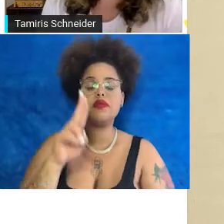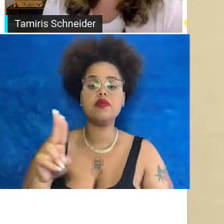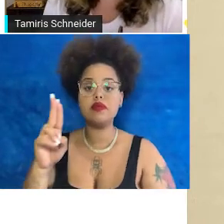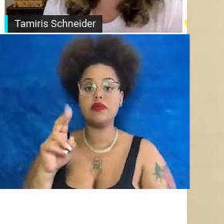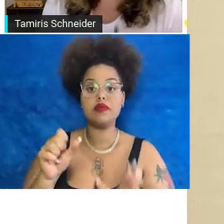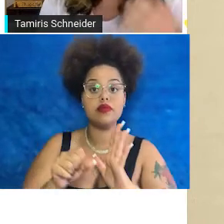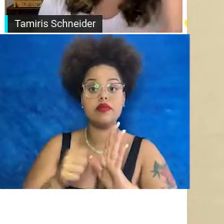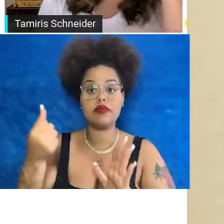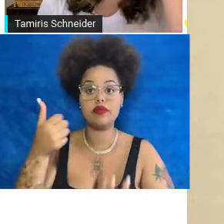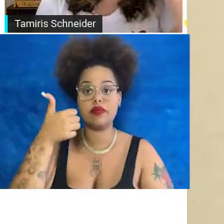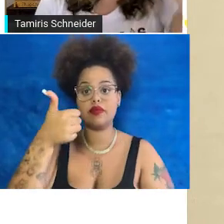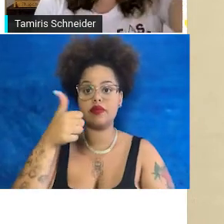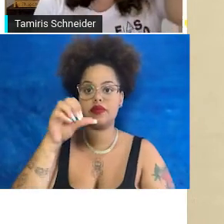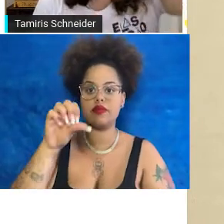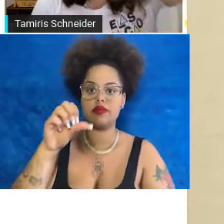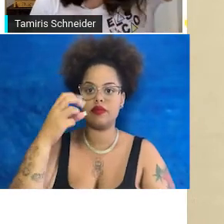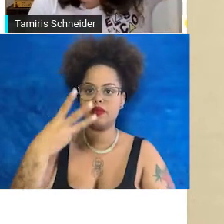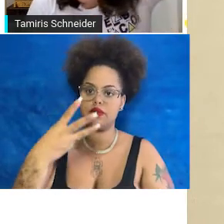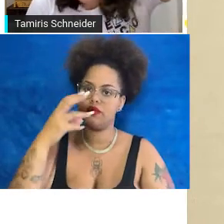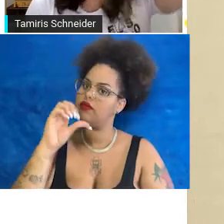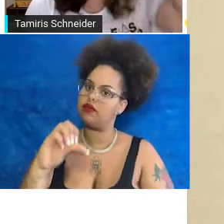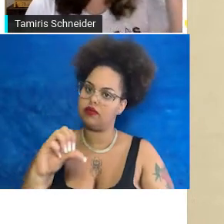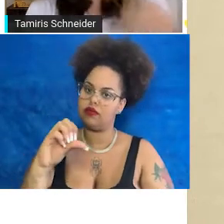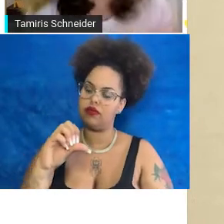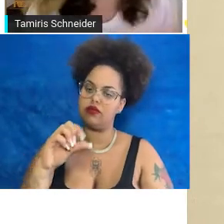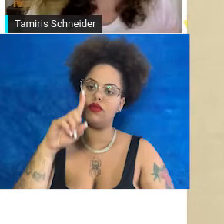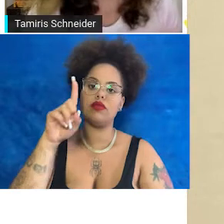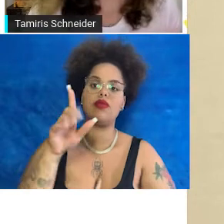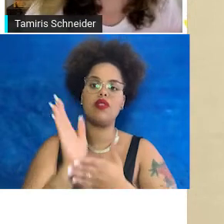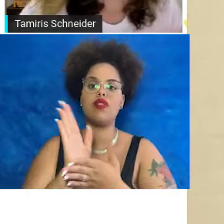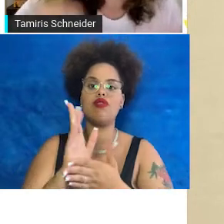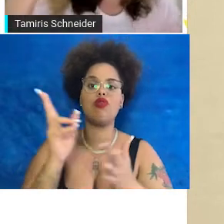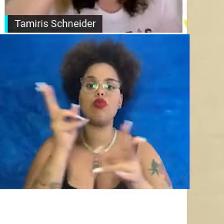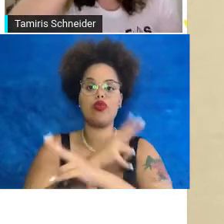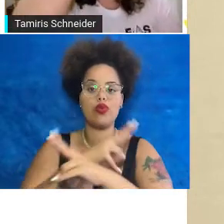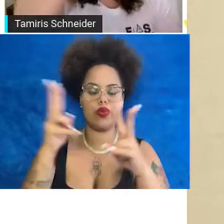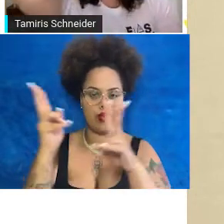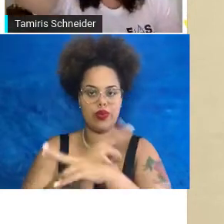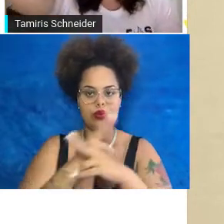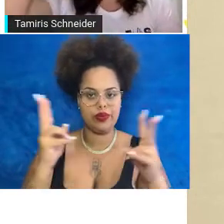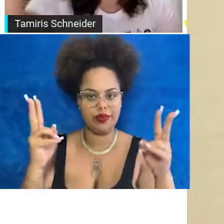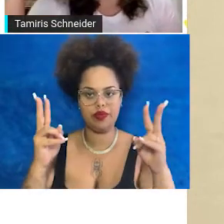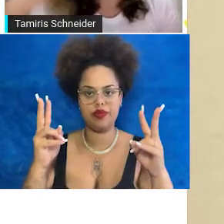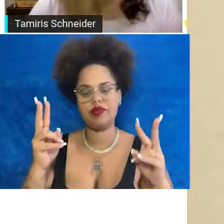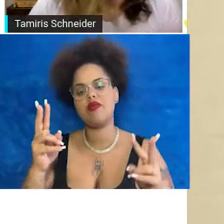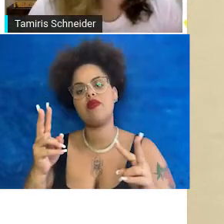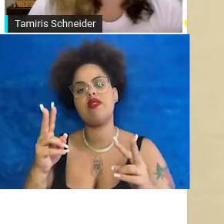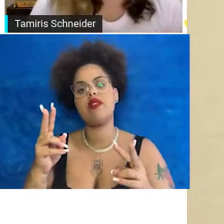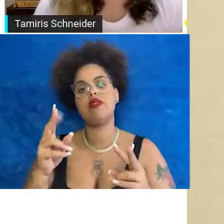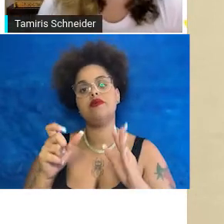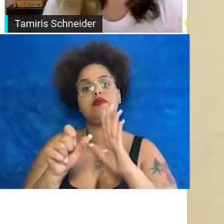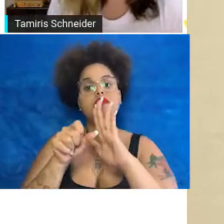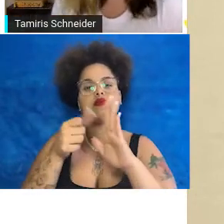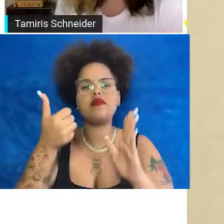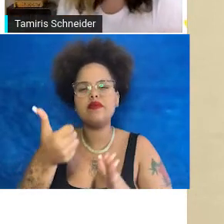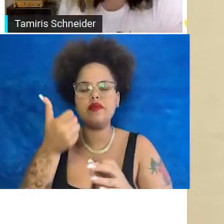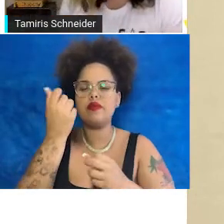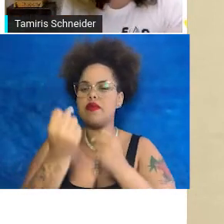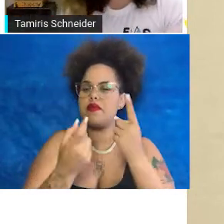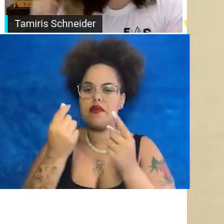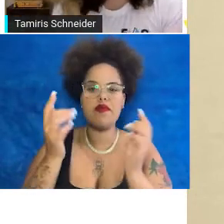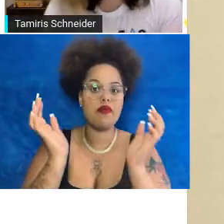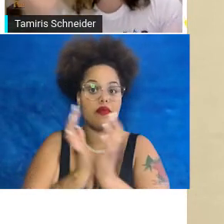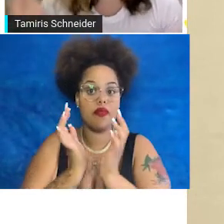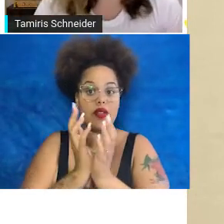pela primeira vez em 1939, lá no filme Do Vento Levou. Então, pela primeira vez, alguém da